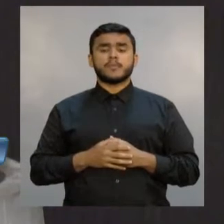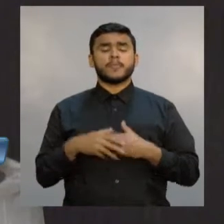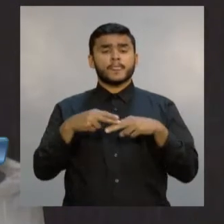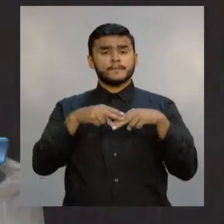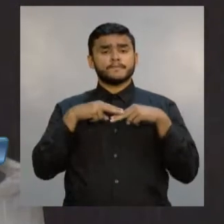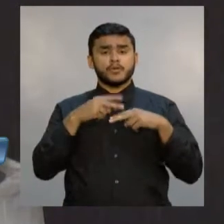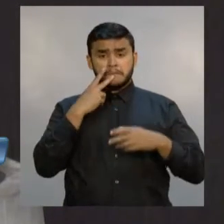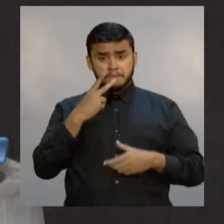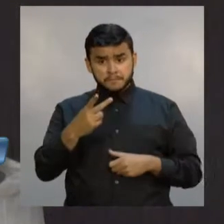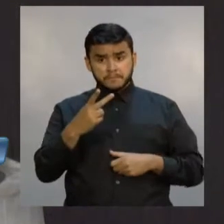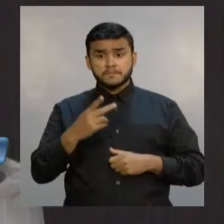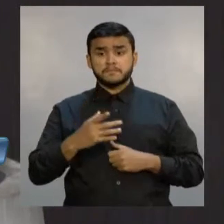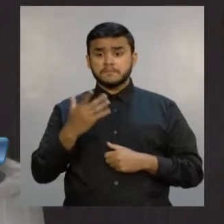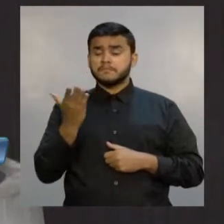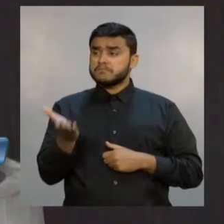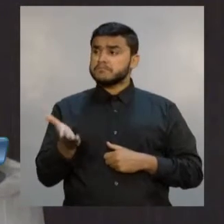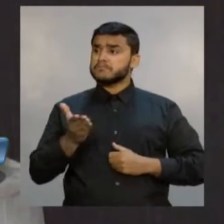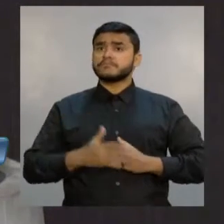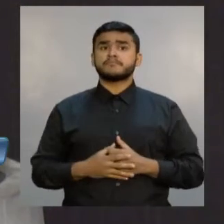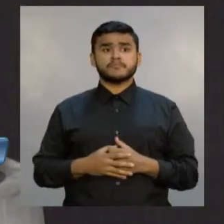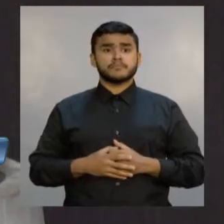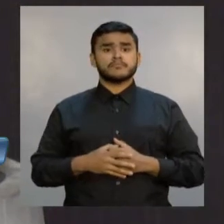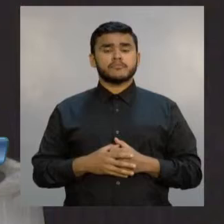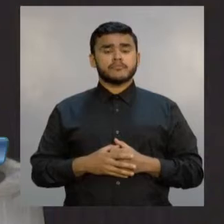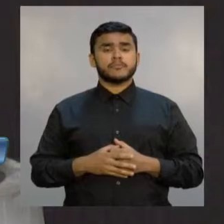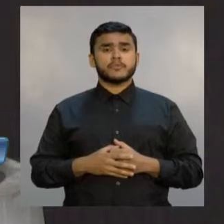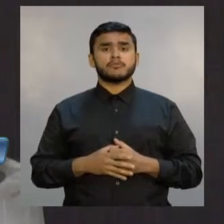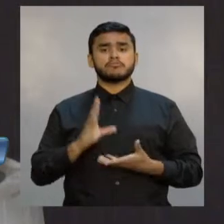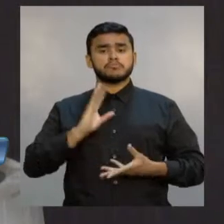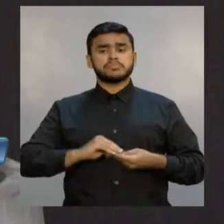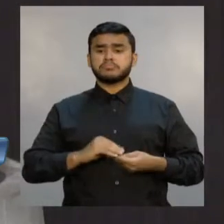por isso que eu aqui finalizo